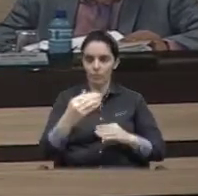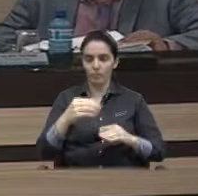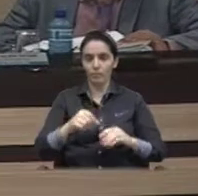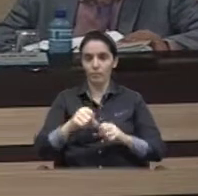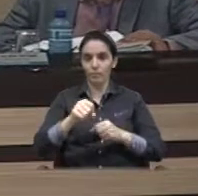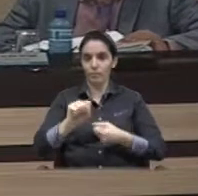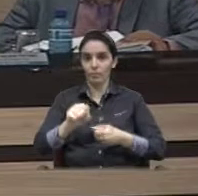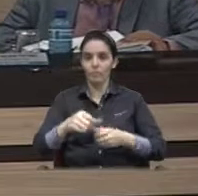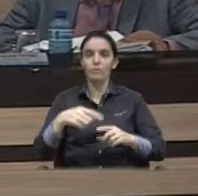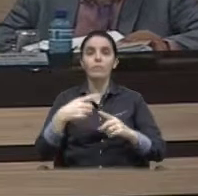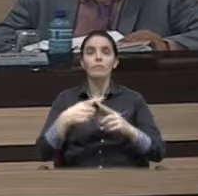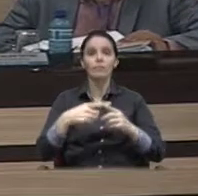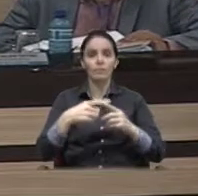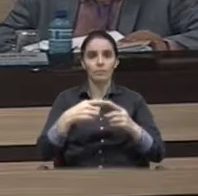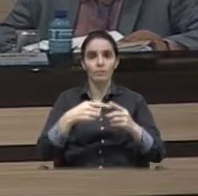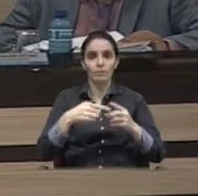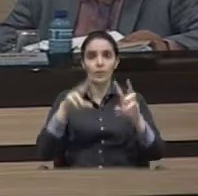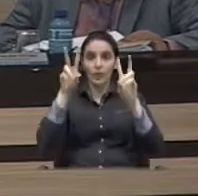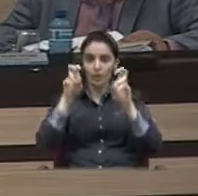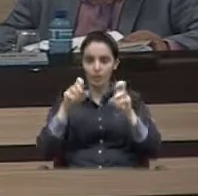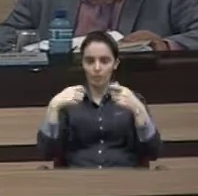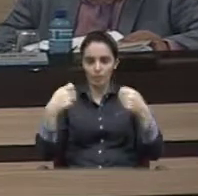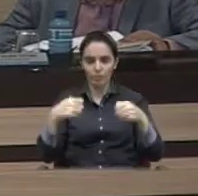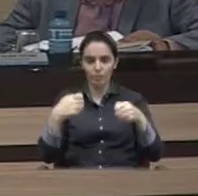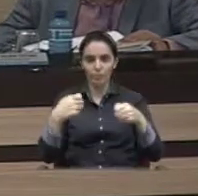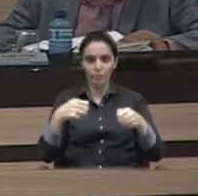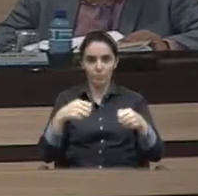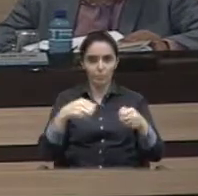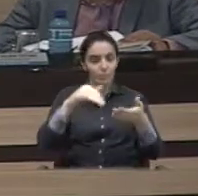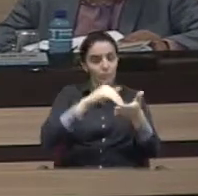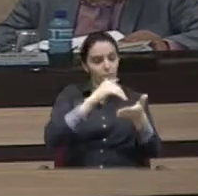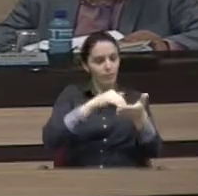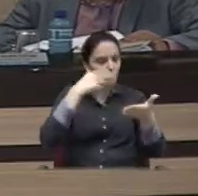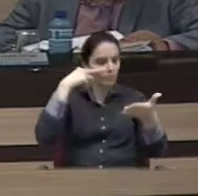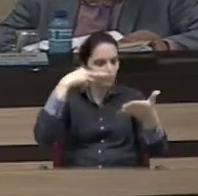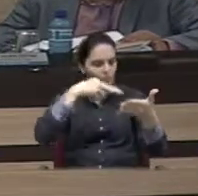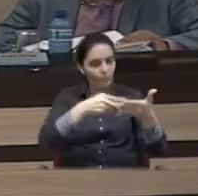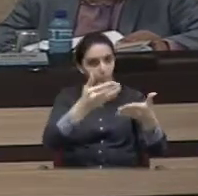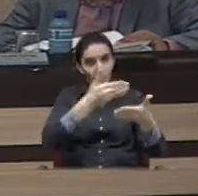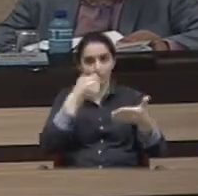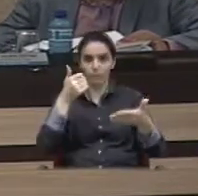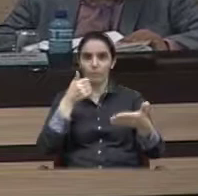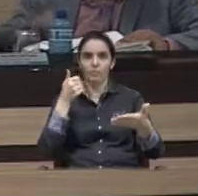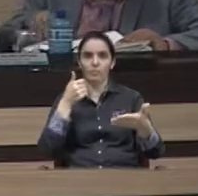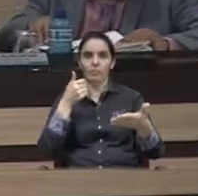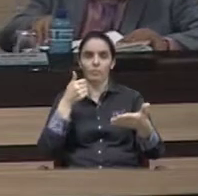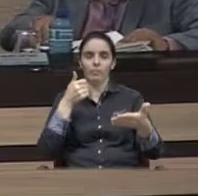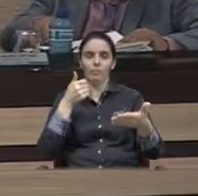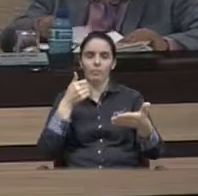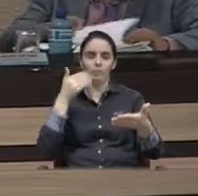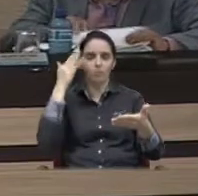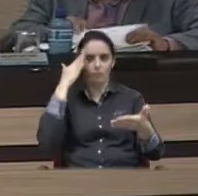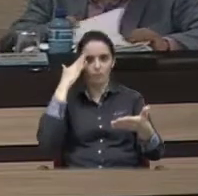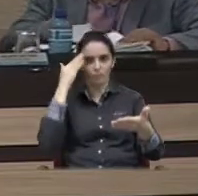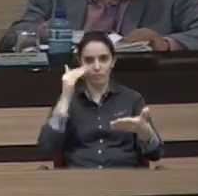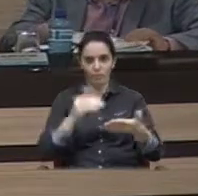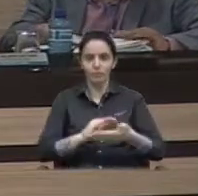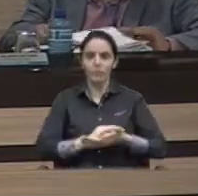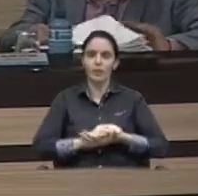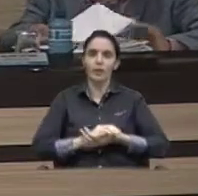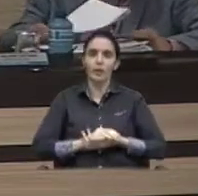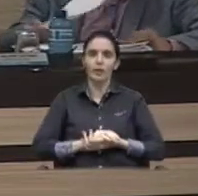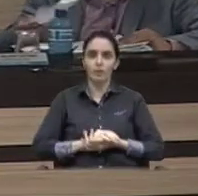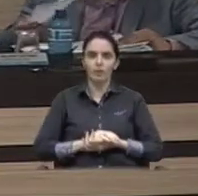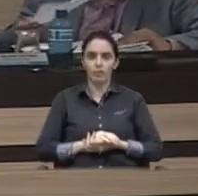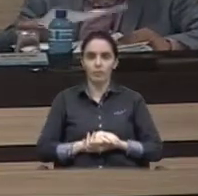em virtude do assunto constante do requerimento protocolado nesta Prefeitura Municipal, merecer uma análise mais apurada por parte das